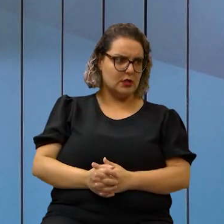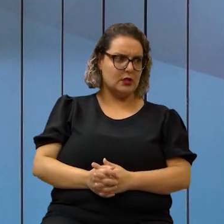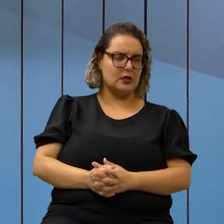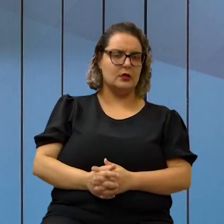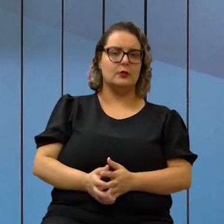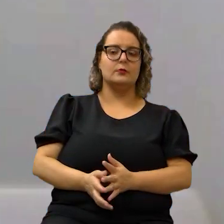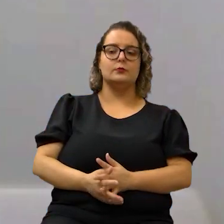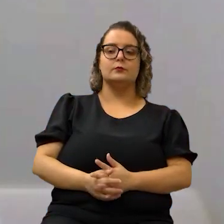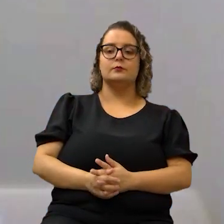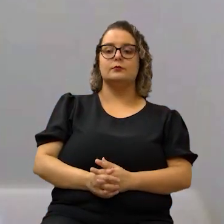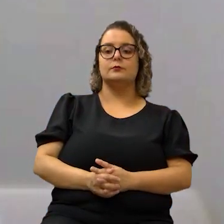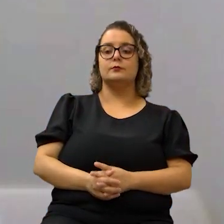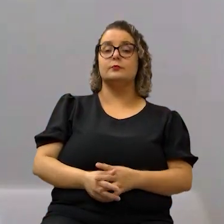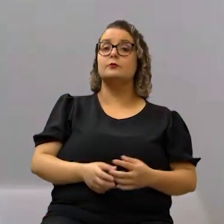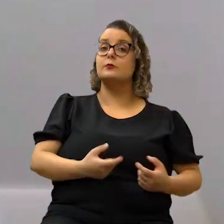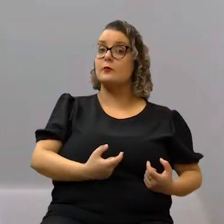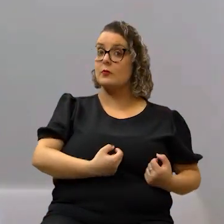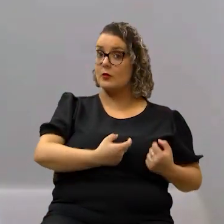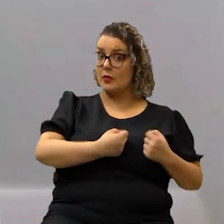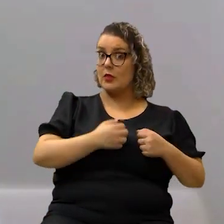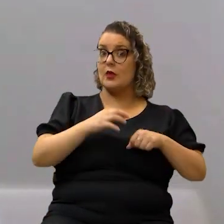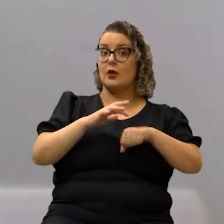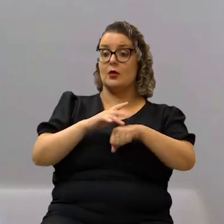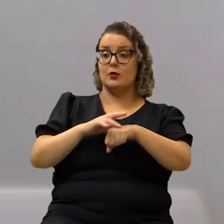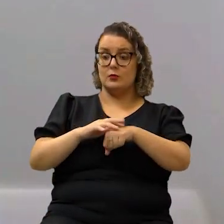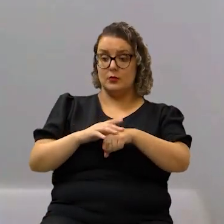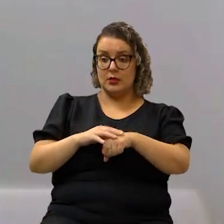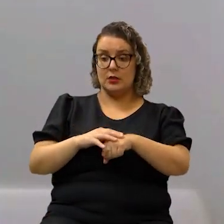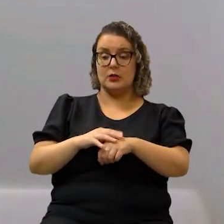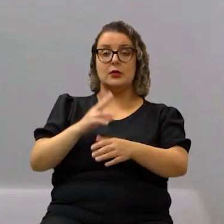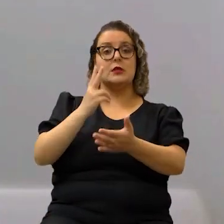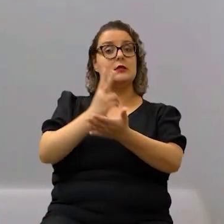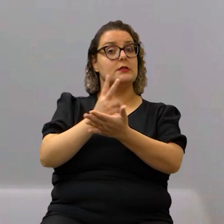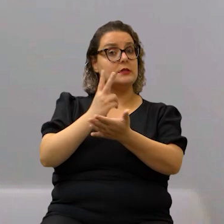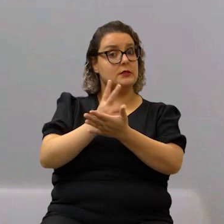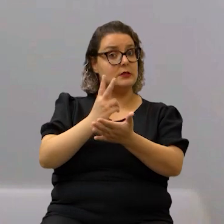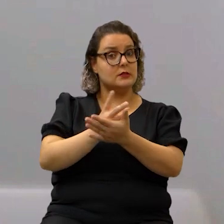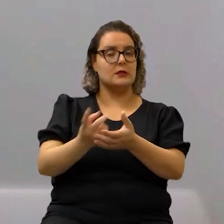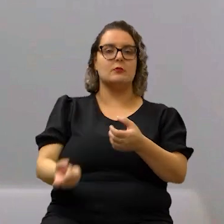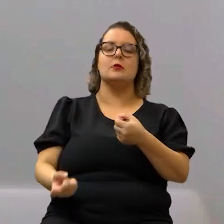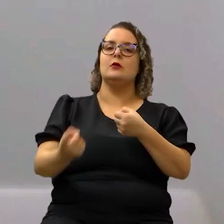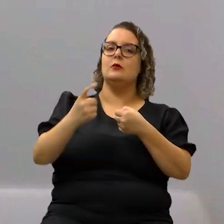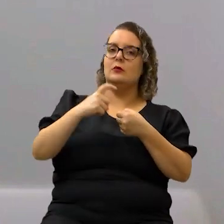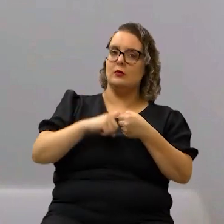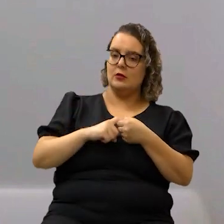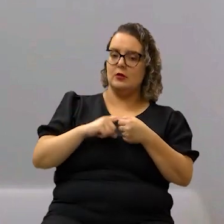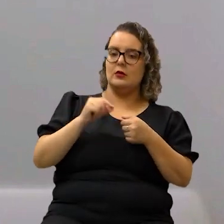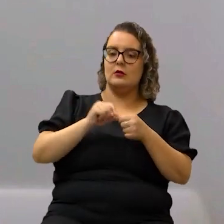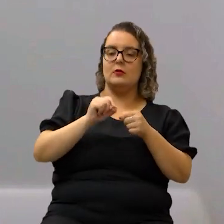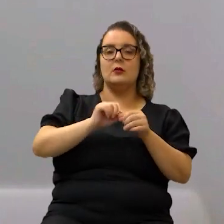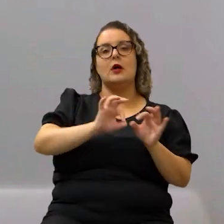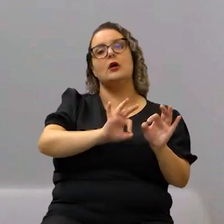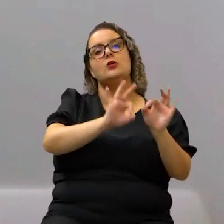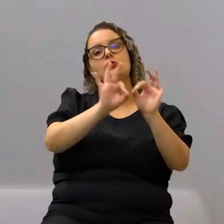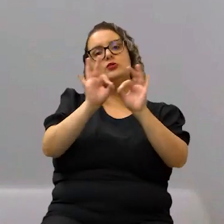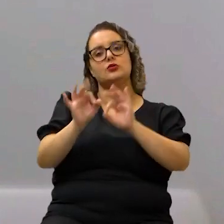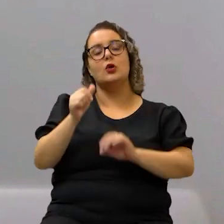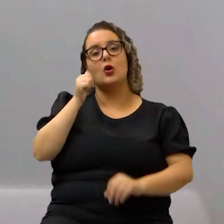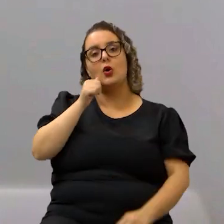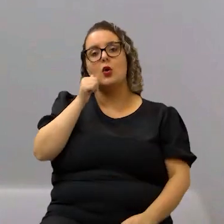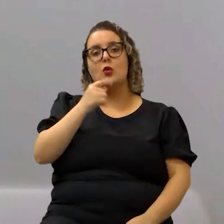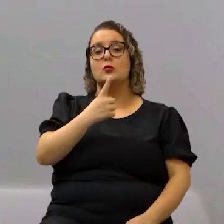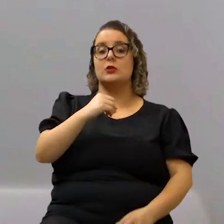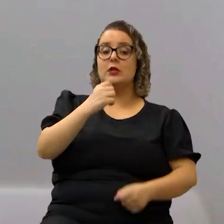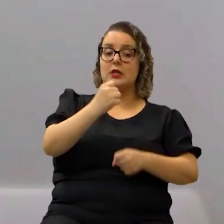assim? Câncer de mama é uma doença que, em tese, sempre pode voltar. A gente faz um acompanhamento das